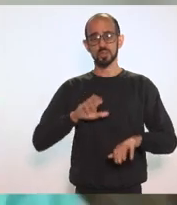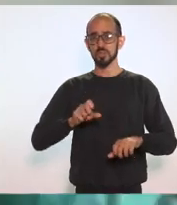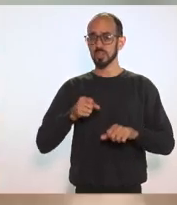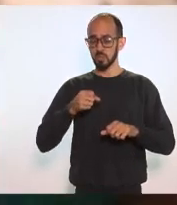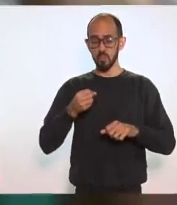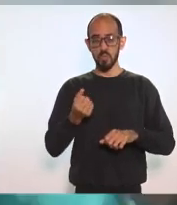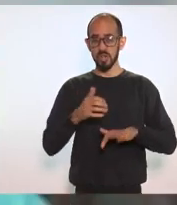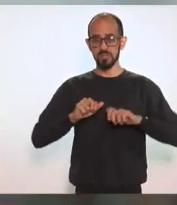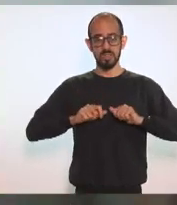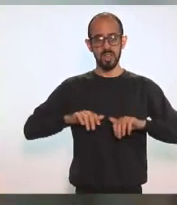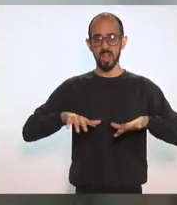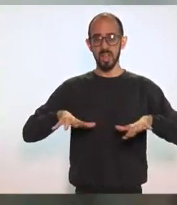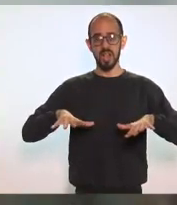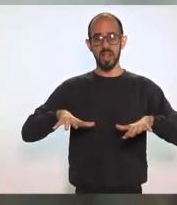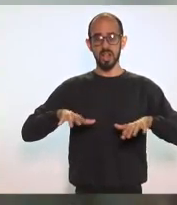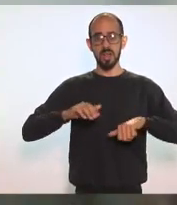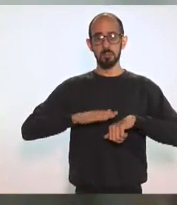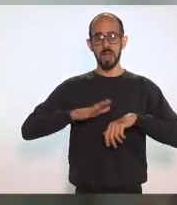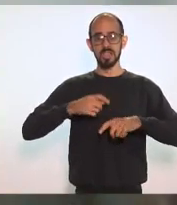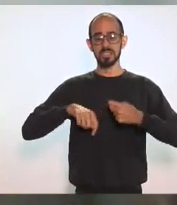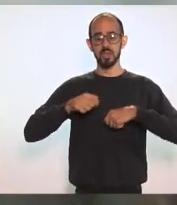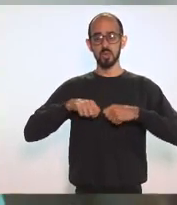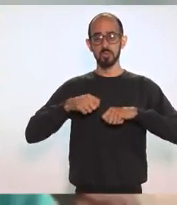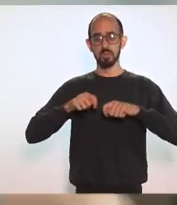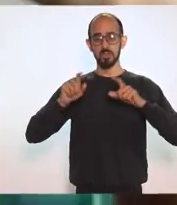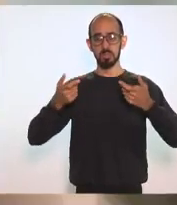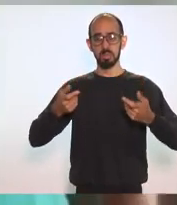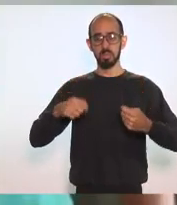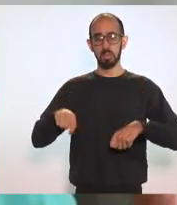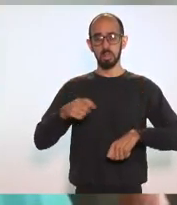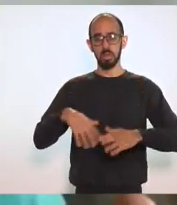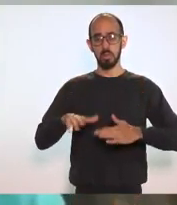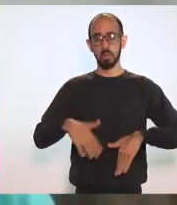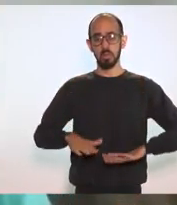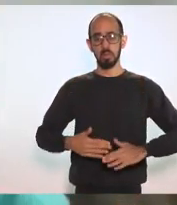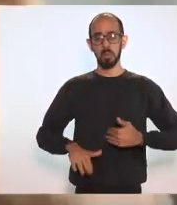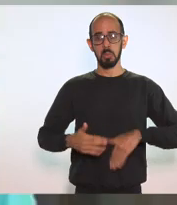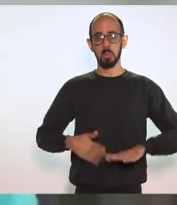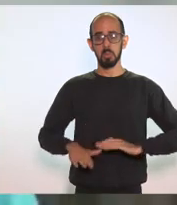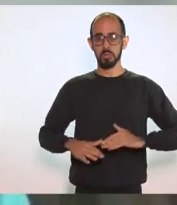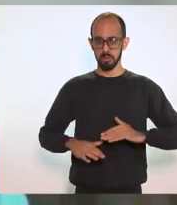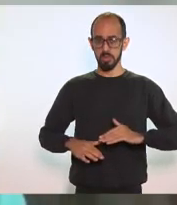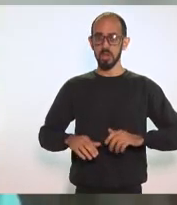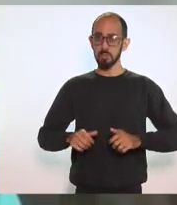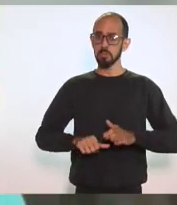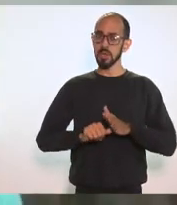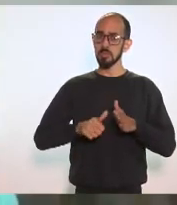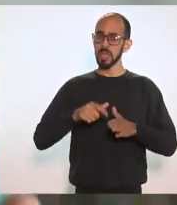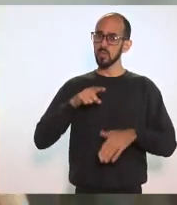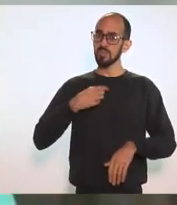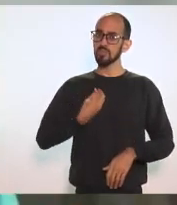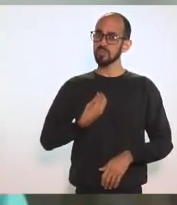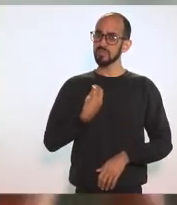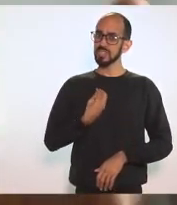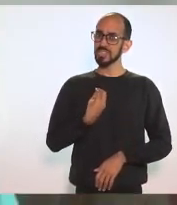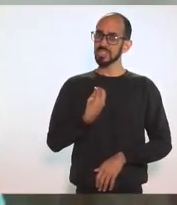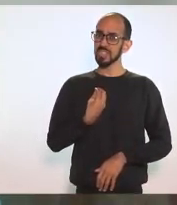alastra, mais a economia desaba. Então, primeiro, a vida, o resto